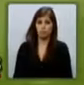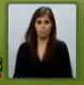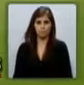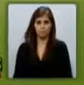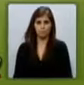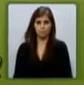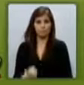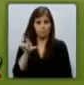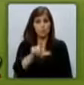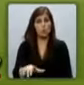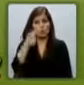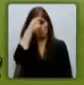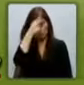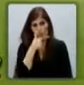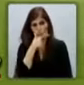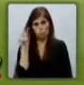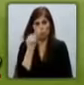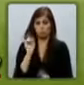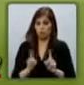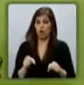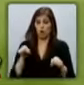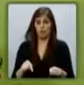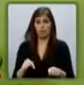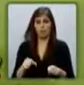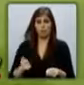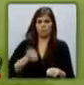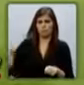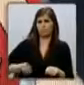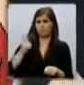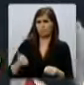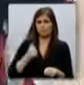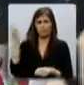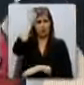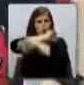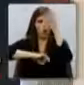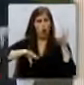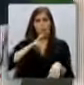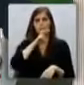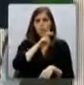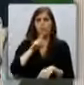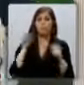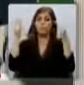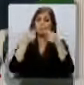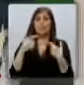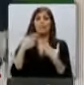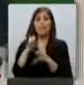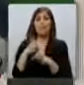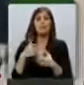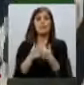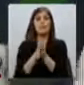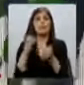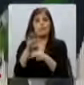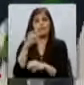Este é um local histórico para o Porto. Foi aqui que começaram a nascer os grandes triunfos europeus dos Dragões, numa famosa final da Taça das Taças, que o Porto até